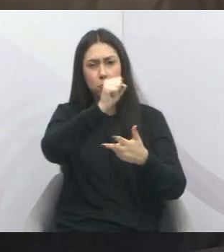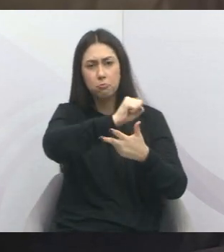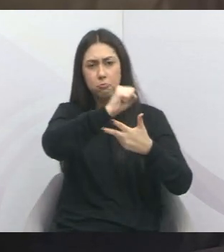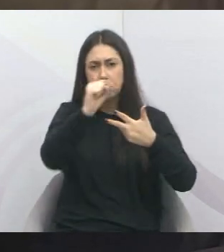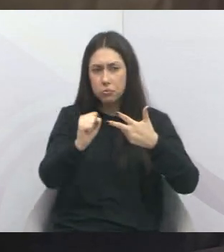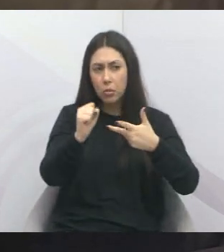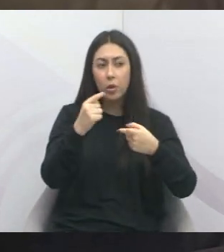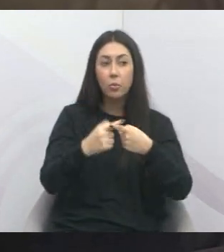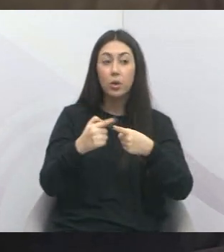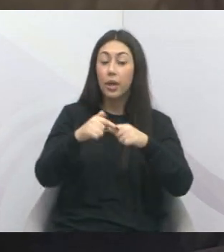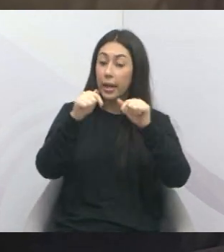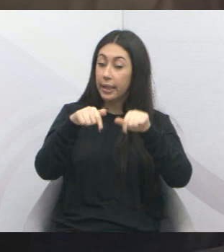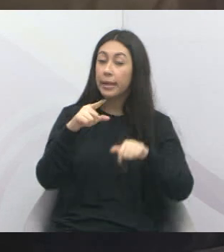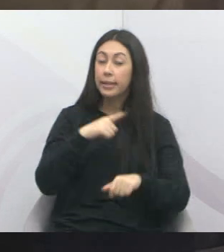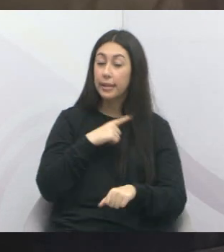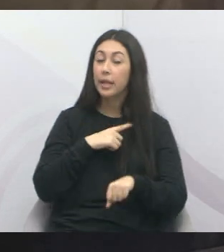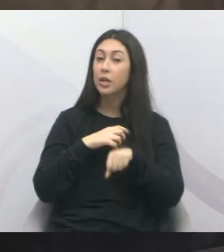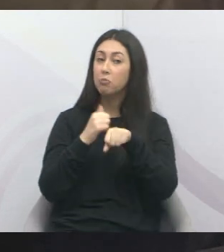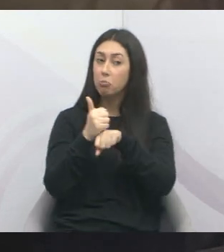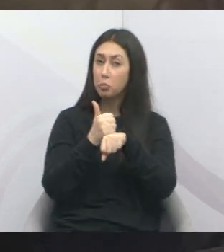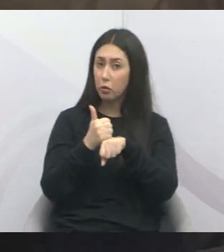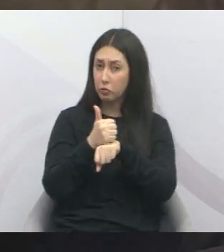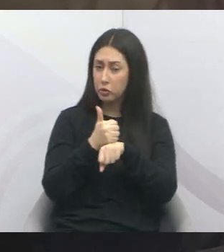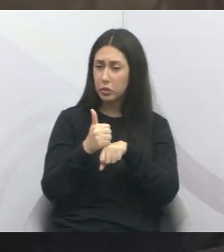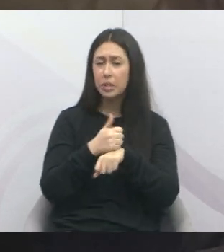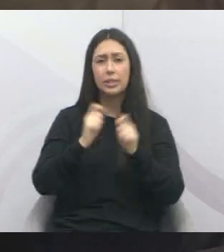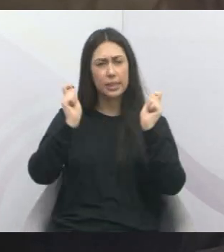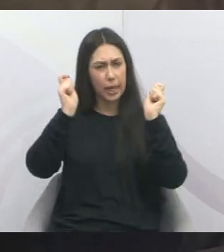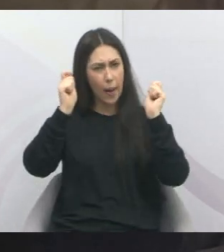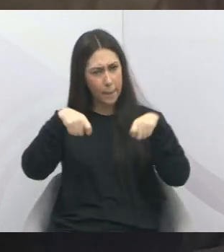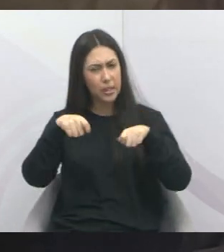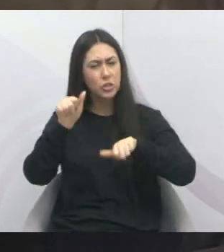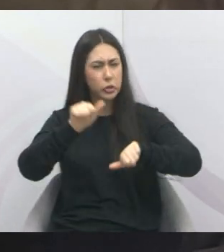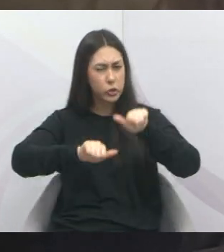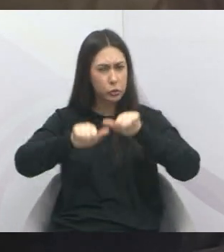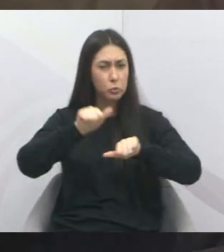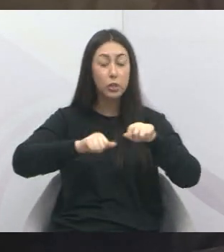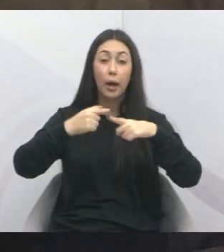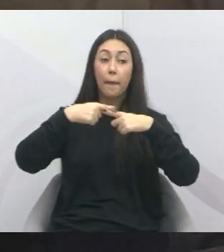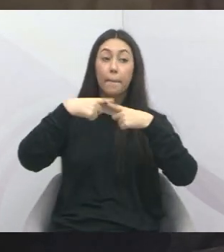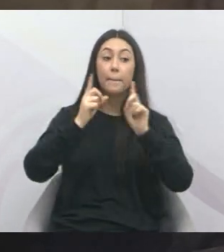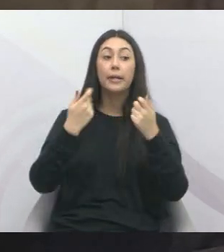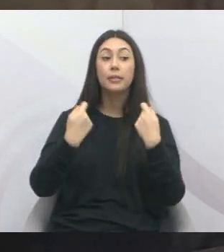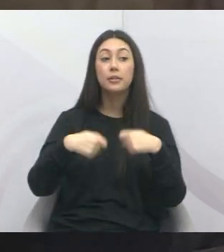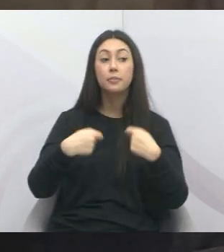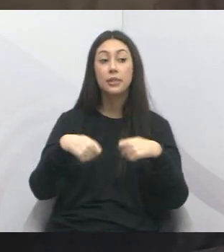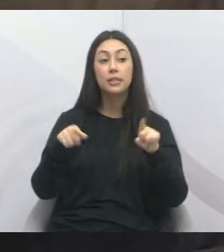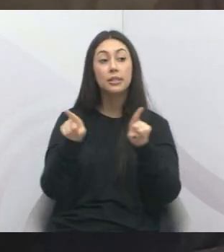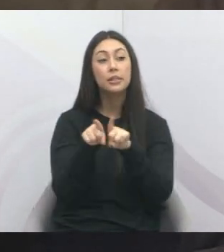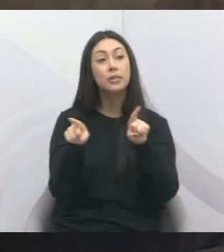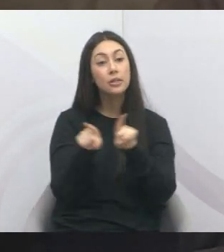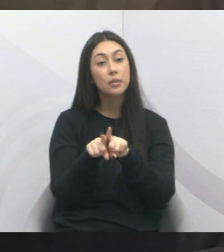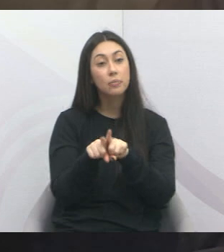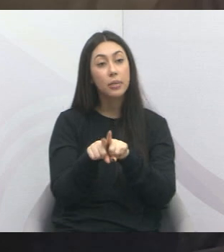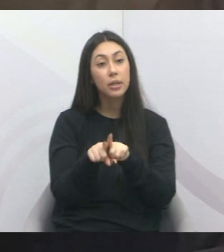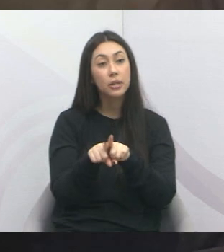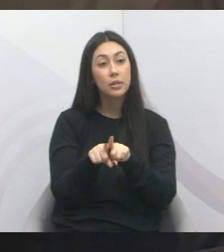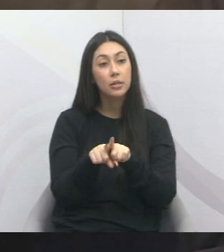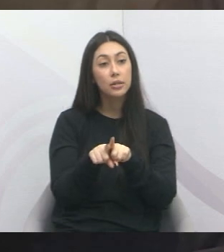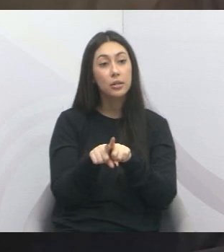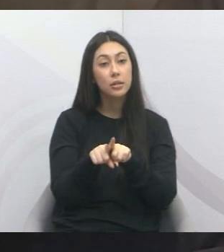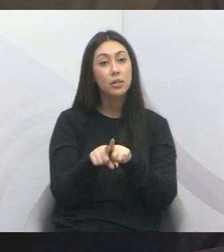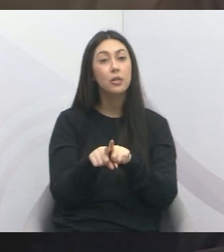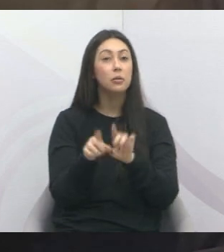aqui profissionais que eu sei que são capacitados de mudar a história, mas precisa também de dar uma carta branca para que